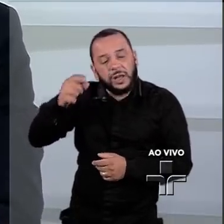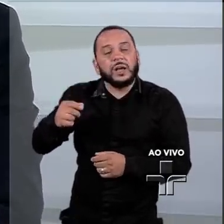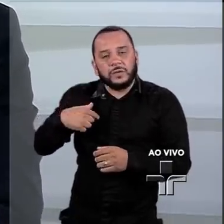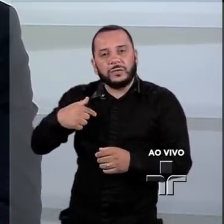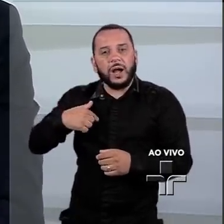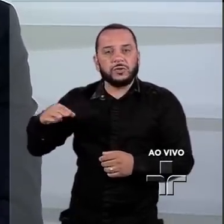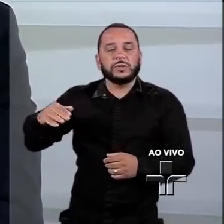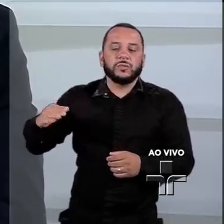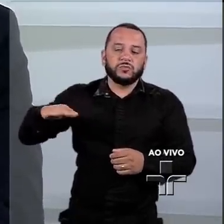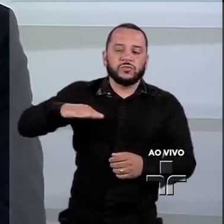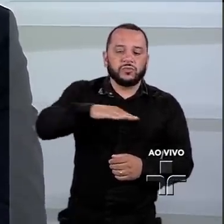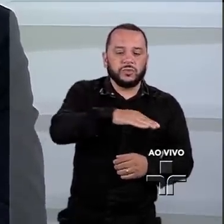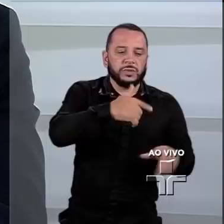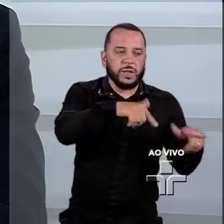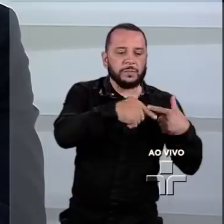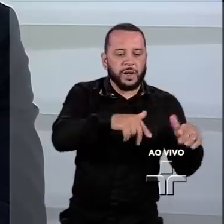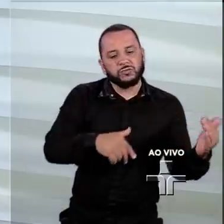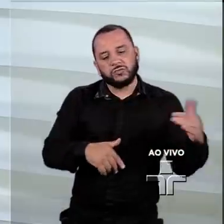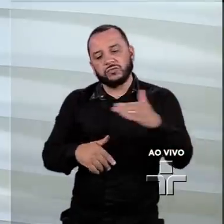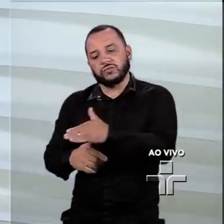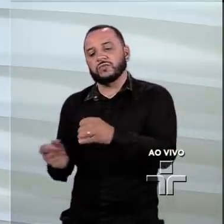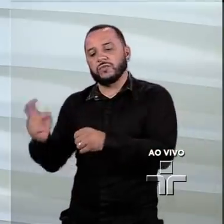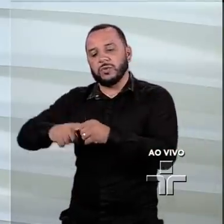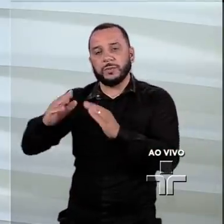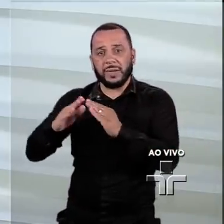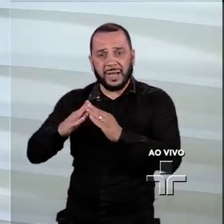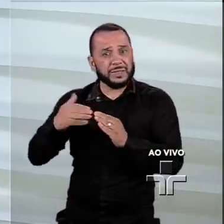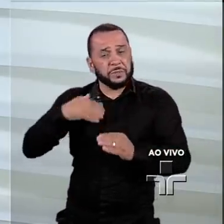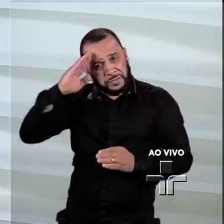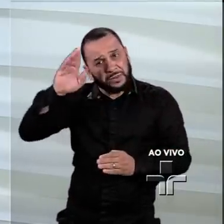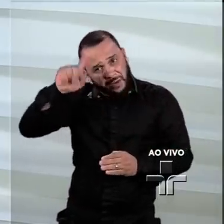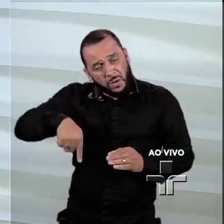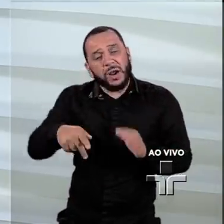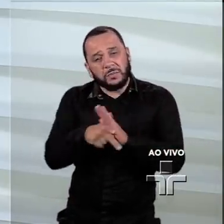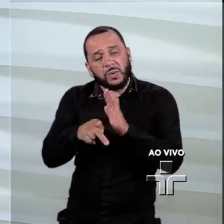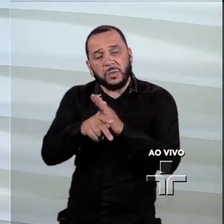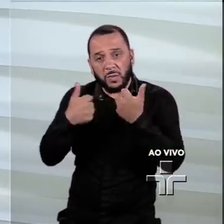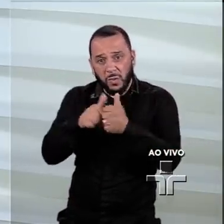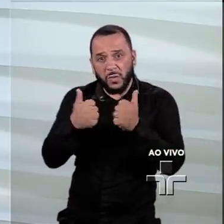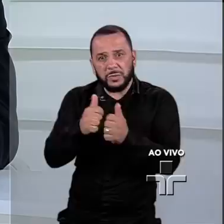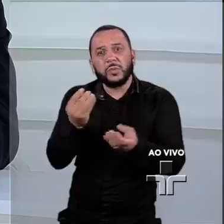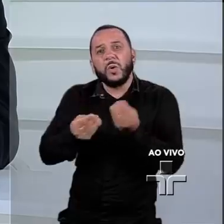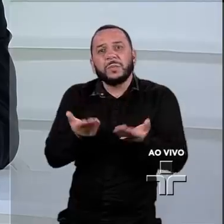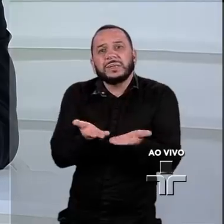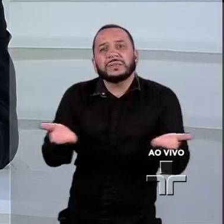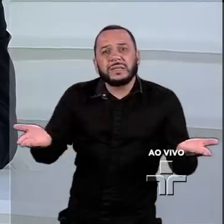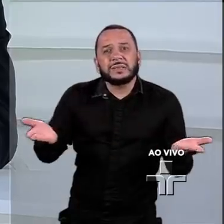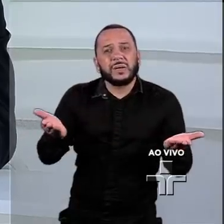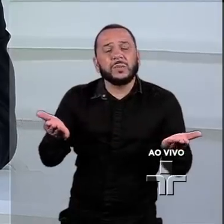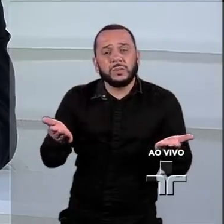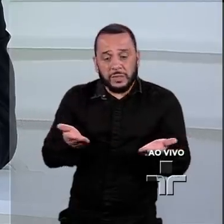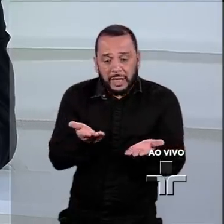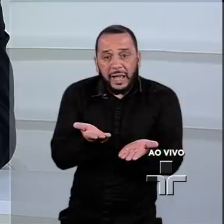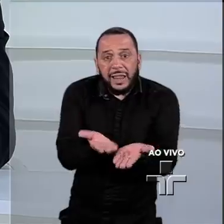volta. Não tem nada, saúde, educação, nada que se compare a isso. E a licitação dos ônibus de São Paulo é uma novela incrível que há